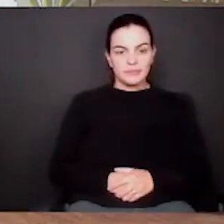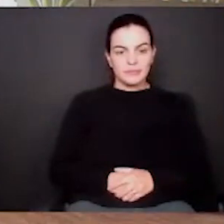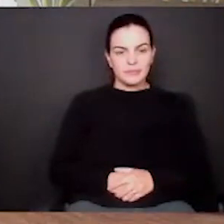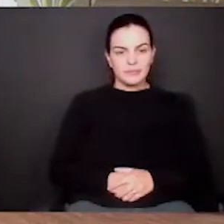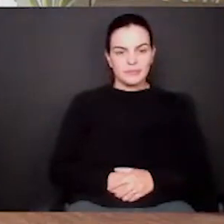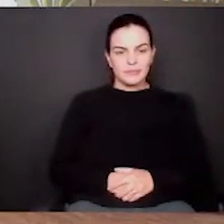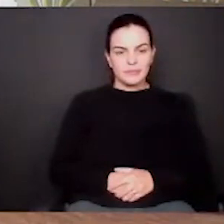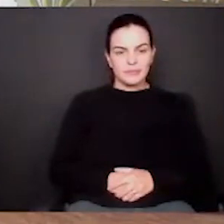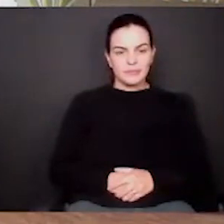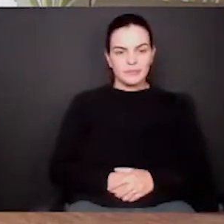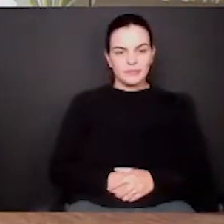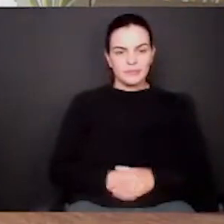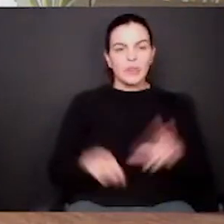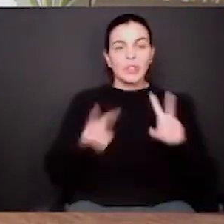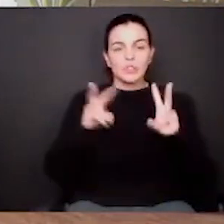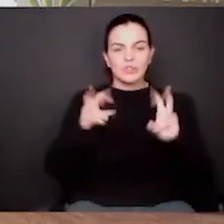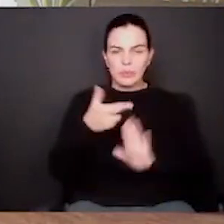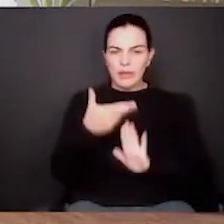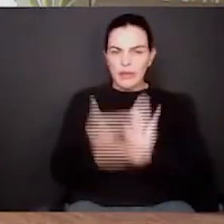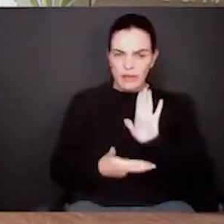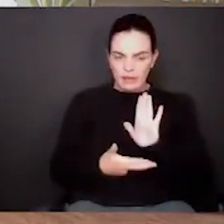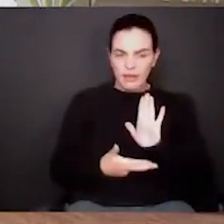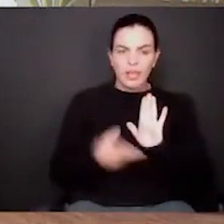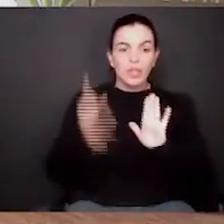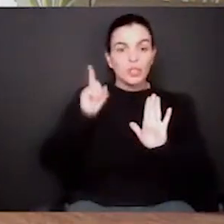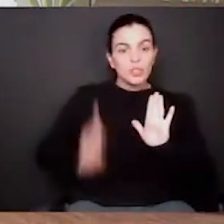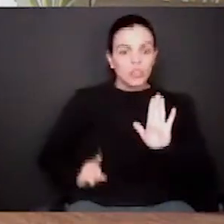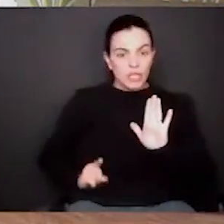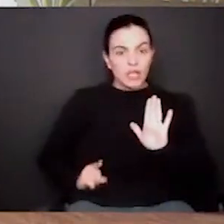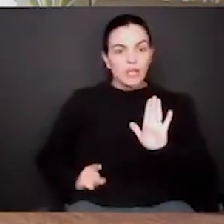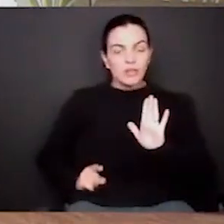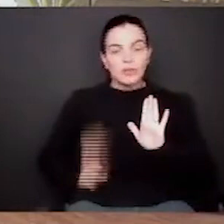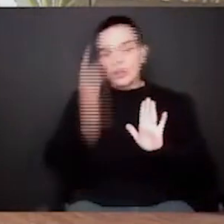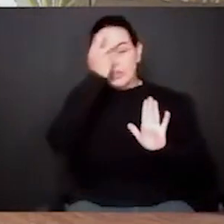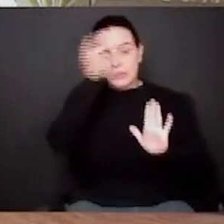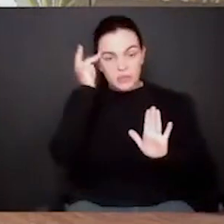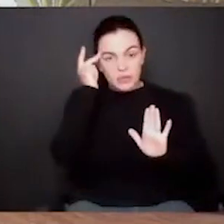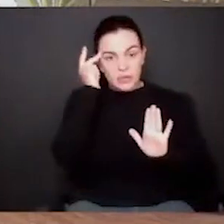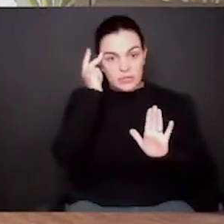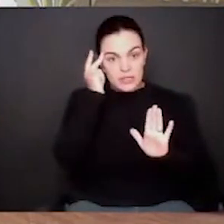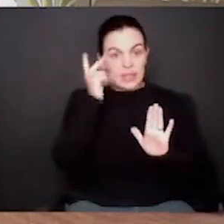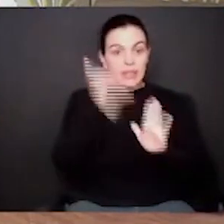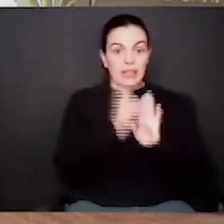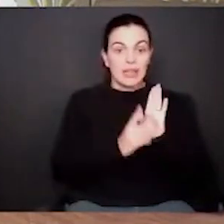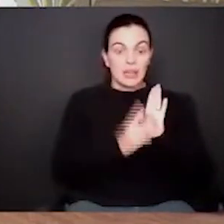do direito civil, é um decreto de 1942.